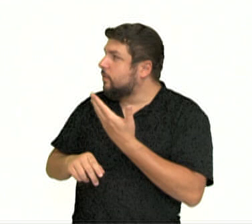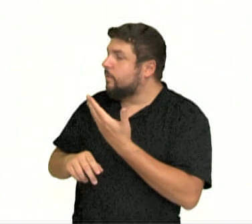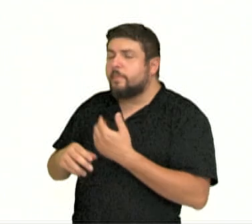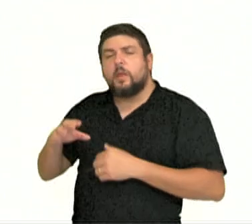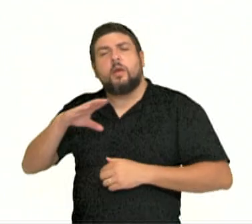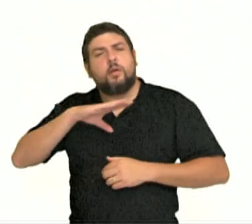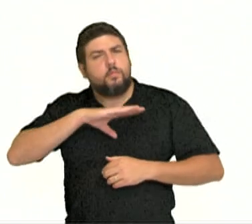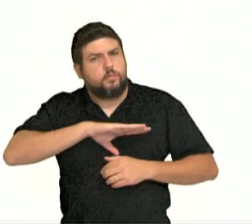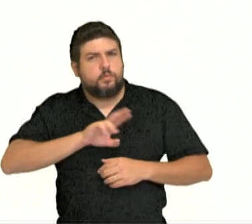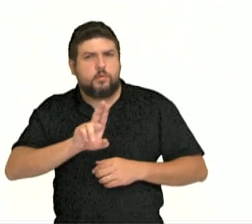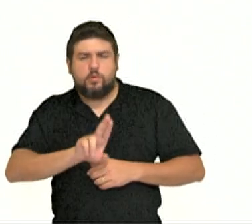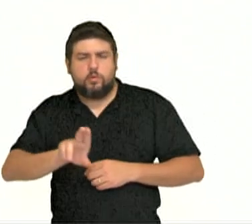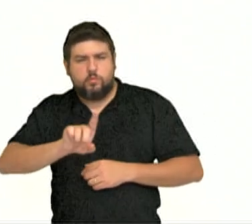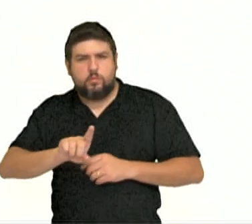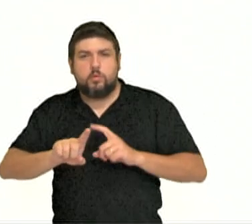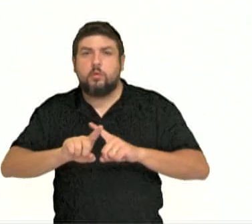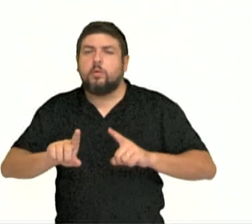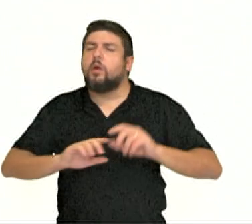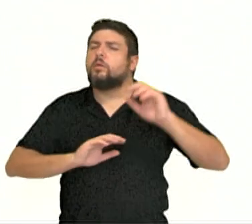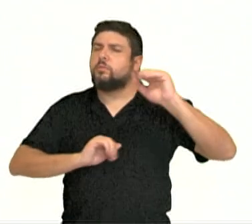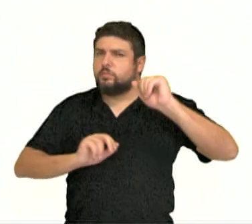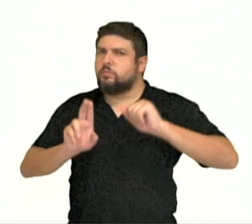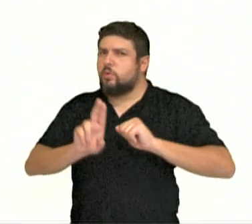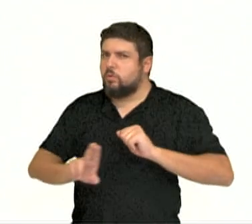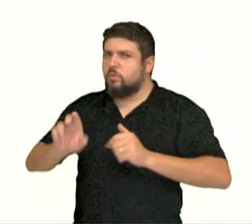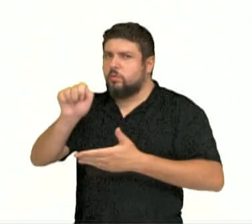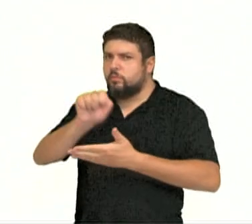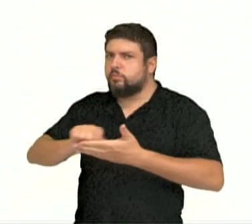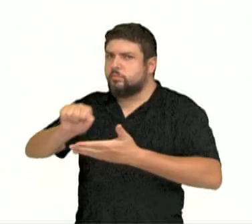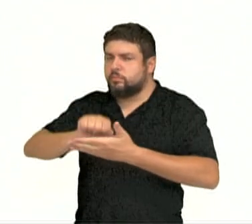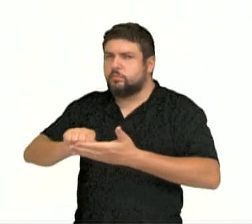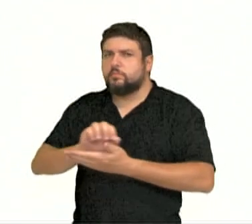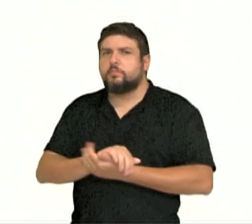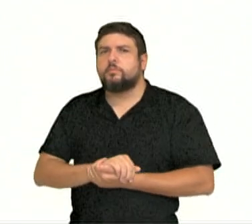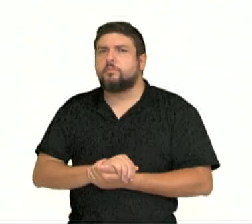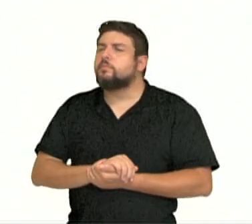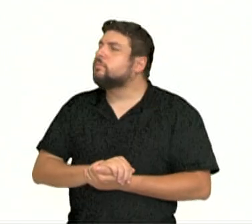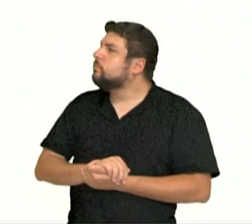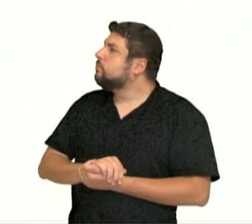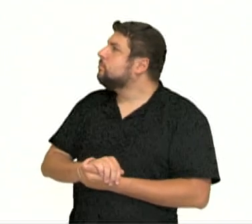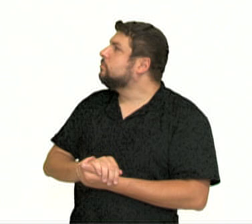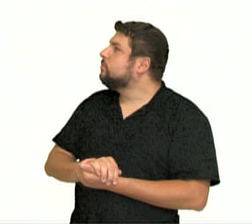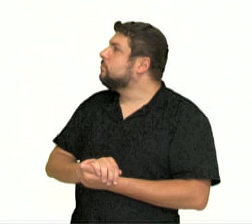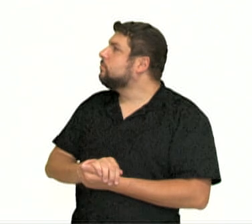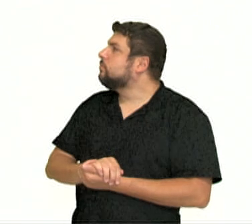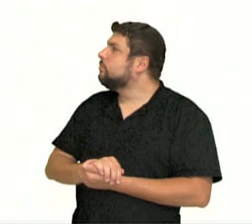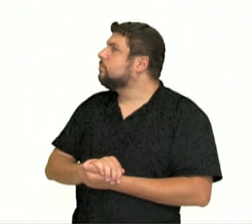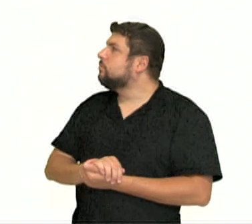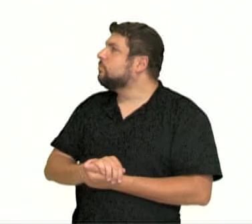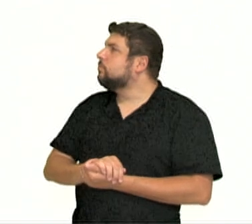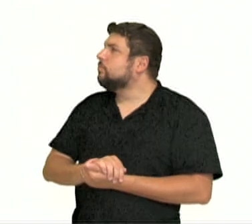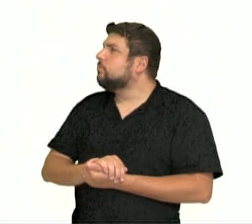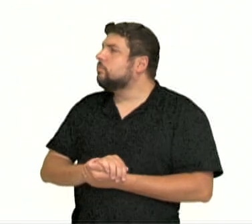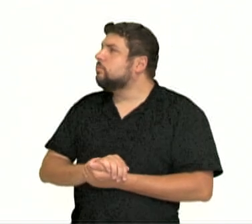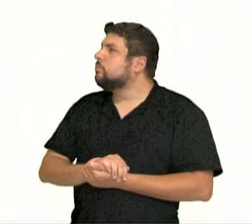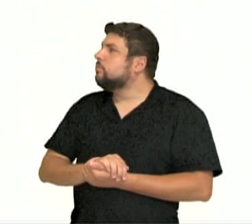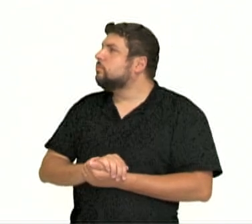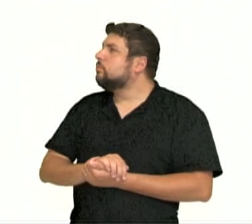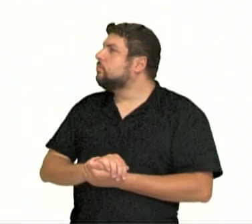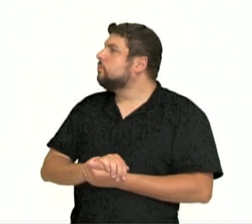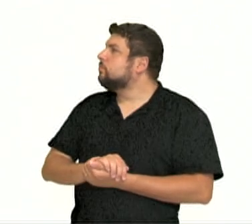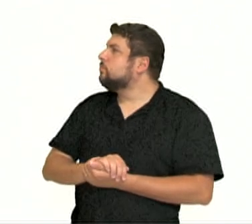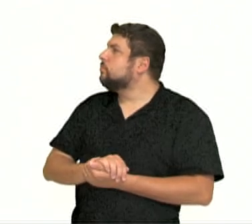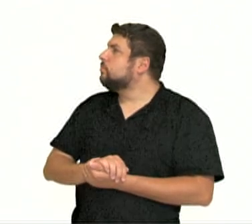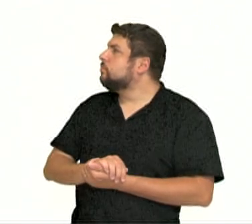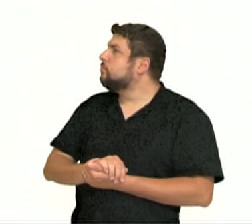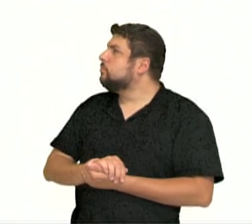usa esse verbo, mas em espanhol, bastante. Olha lá então. Eu posso levar pendientes, brincos,